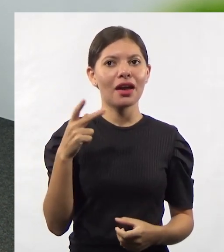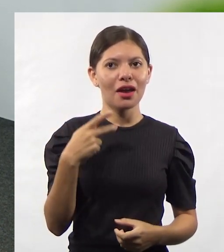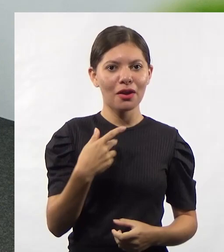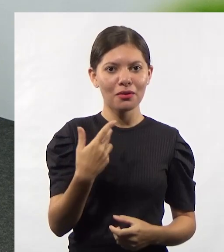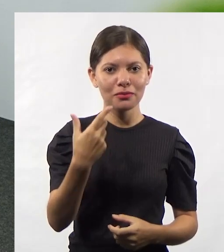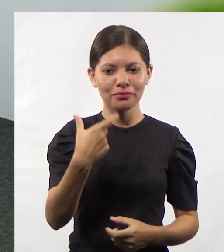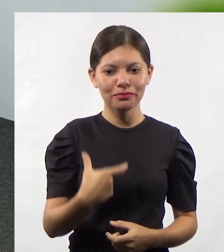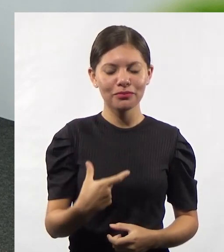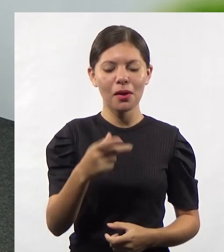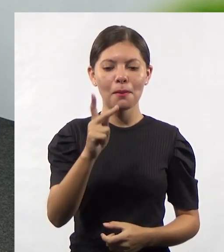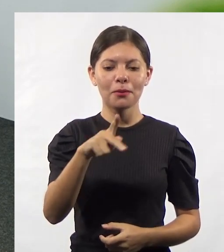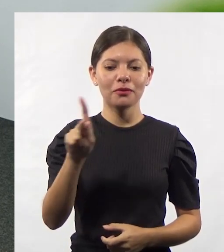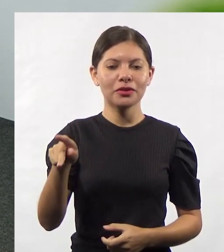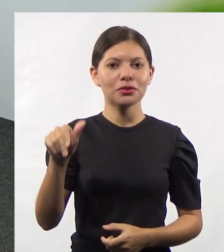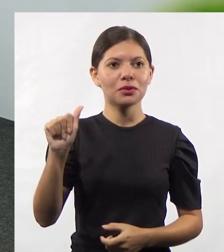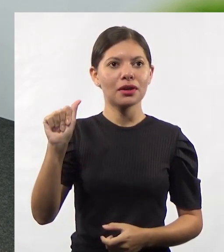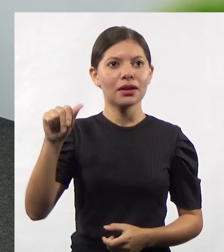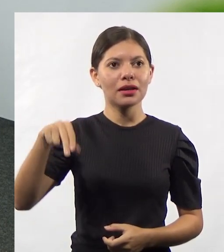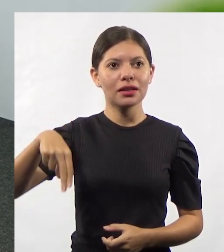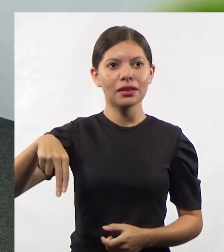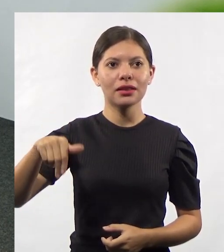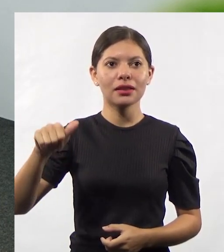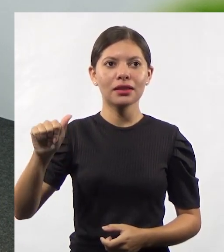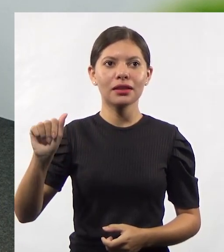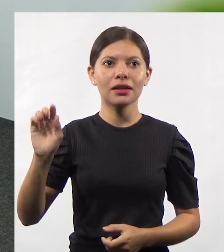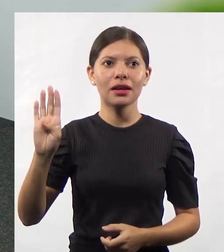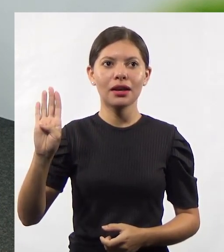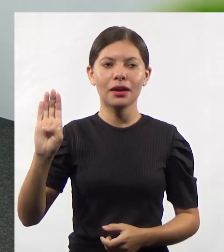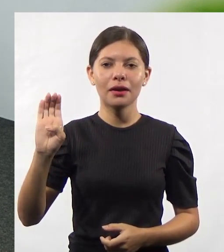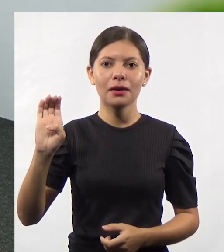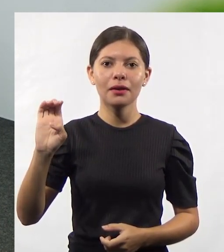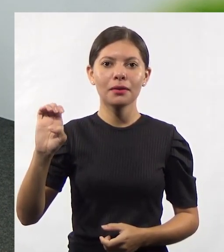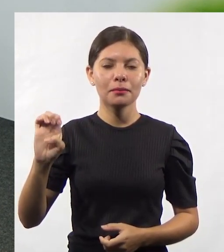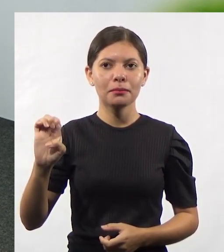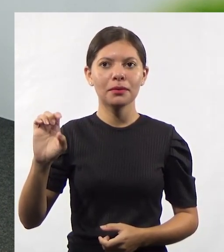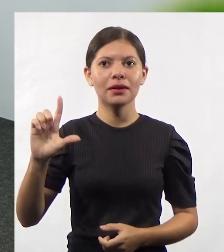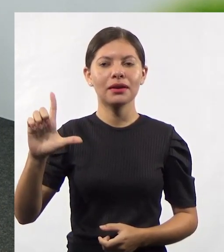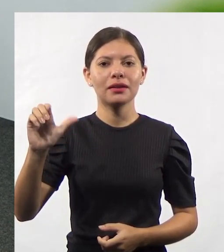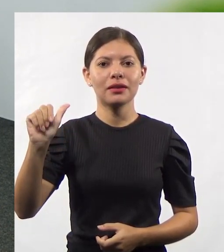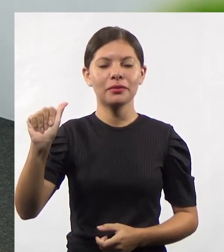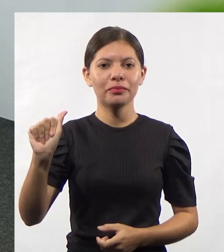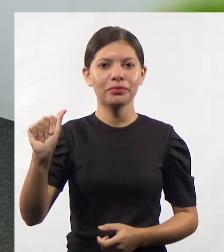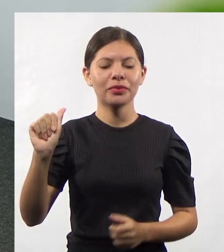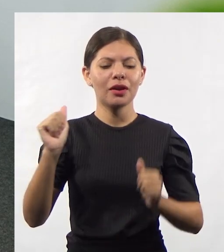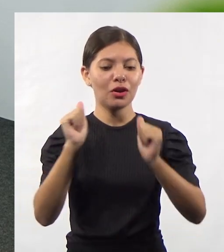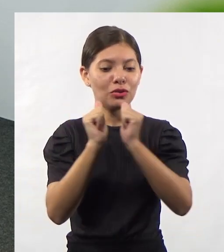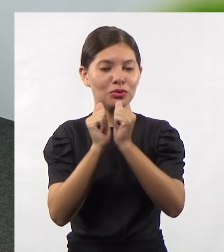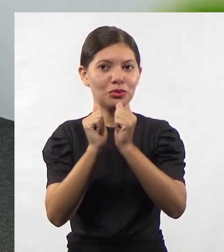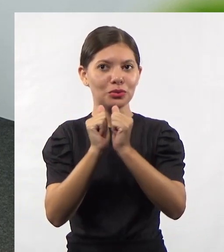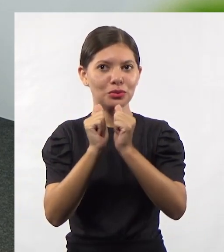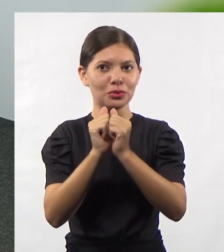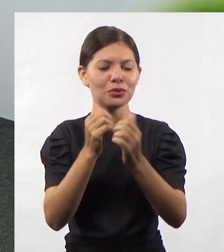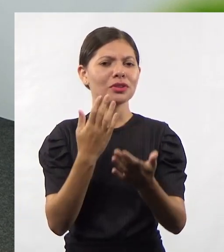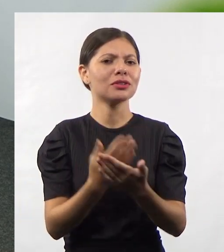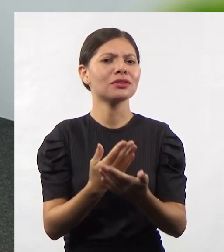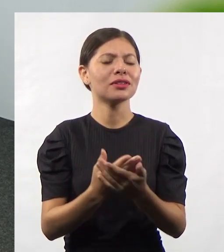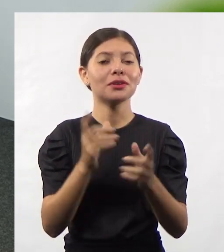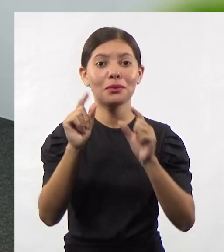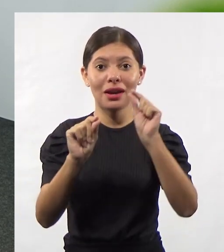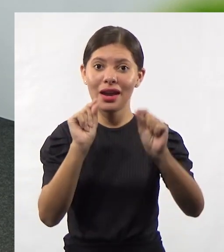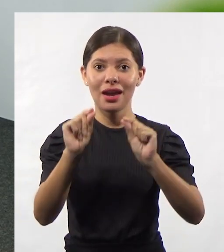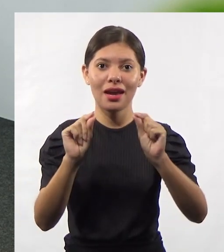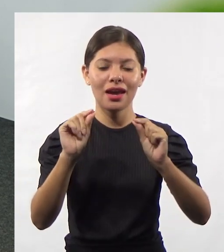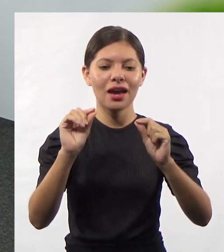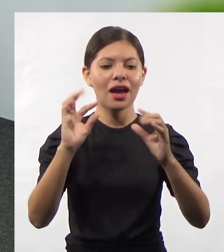professora Anabela Barbosa. Juntinhos estamos nos episódios do Resumidinho